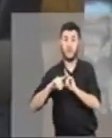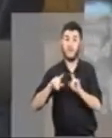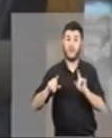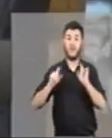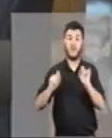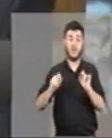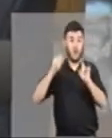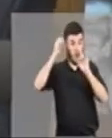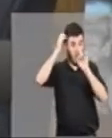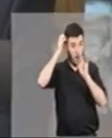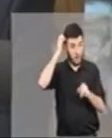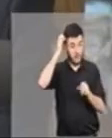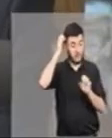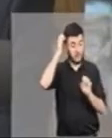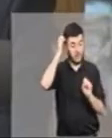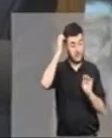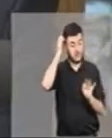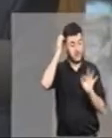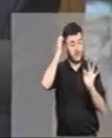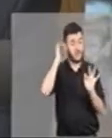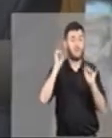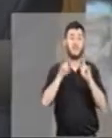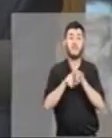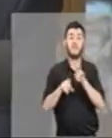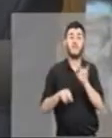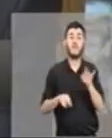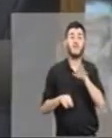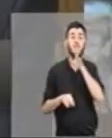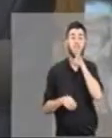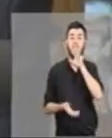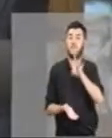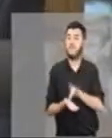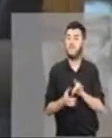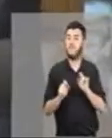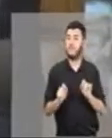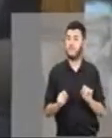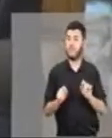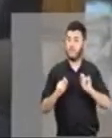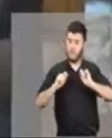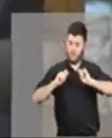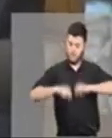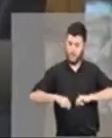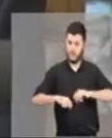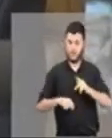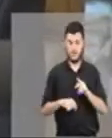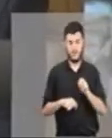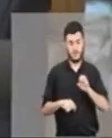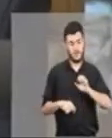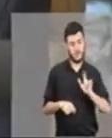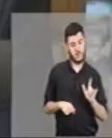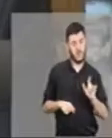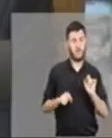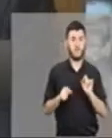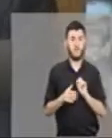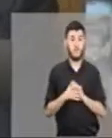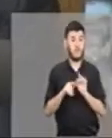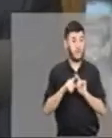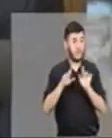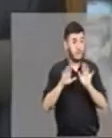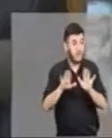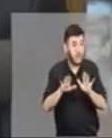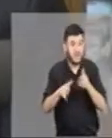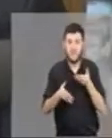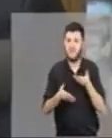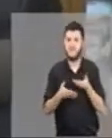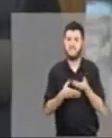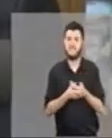que terá ele próprio reconhecido não lhe assistir competência penal naquela matéria. Mas, de qualquer maneira, essa é